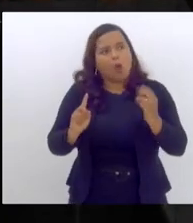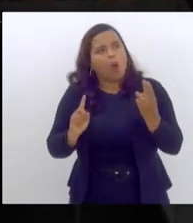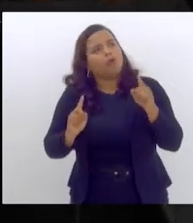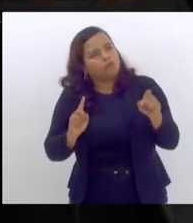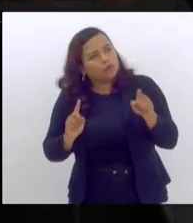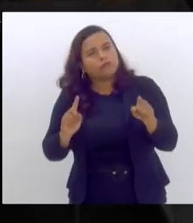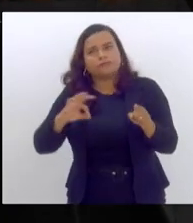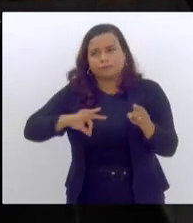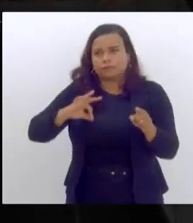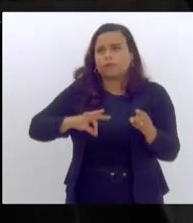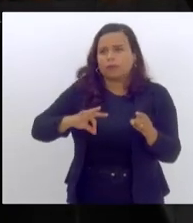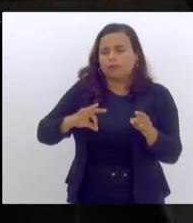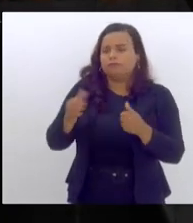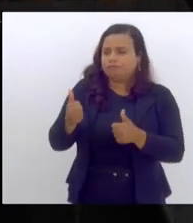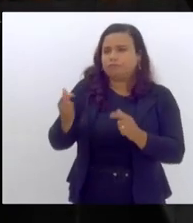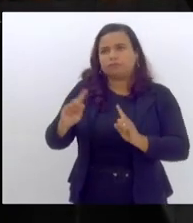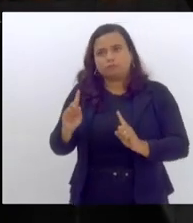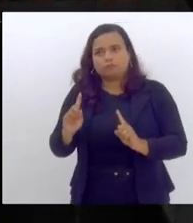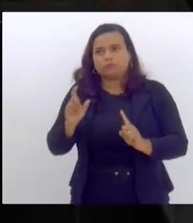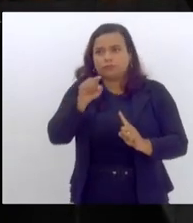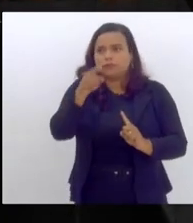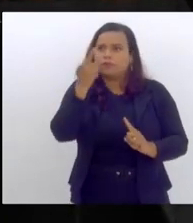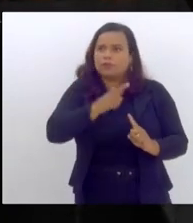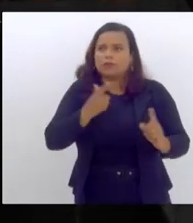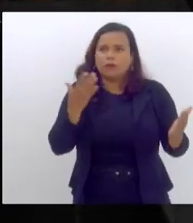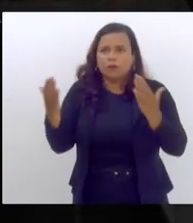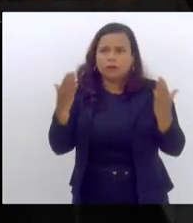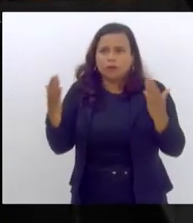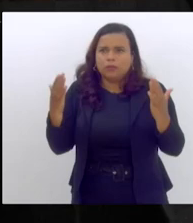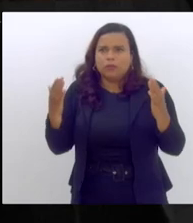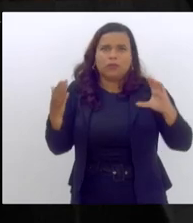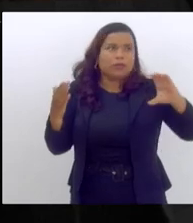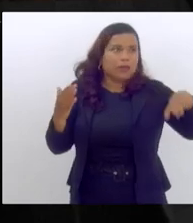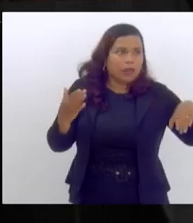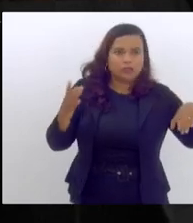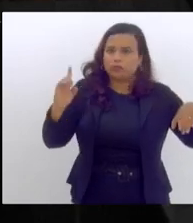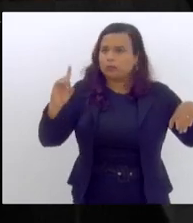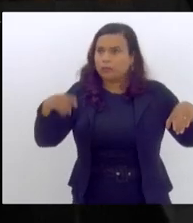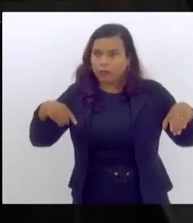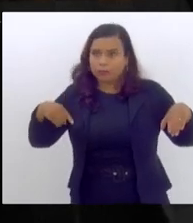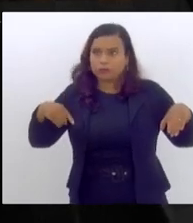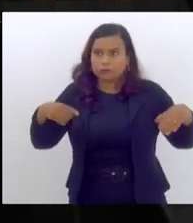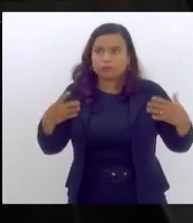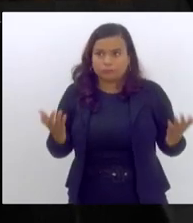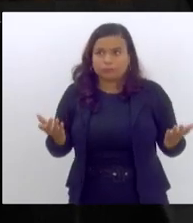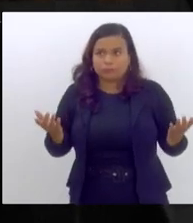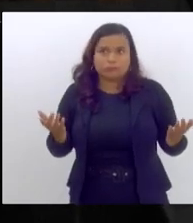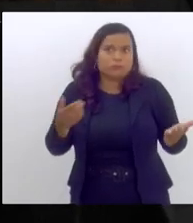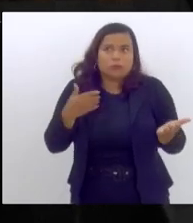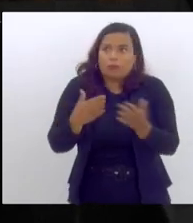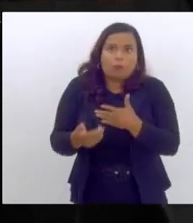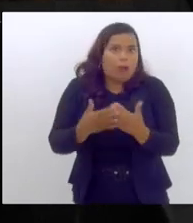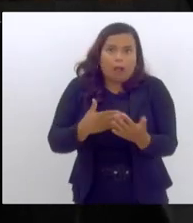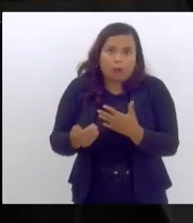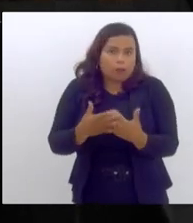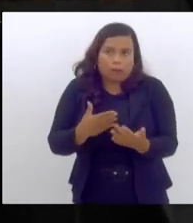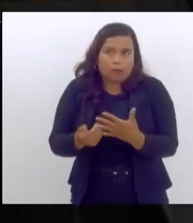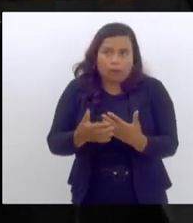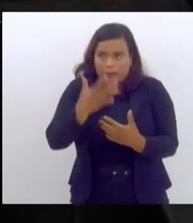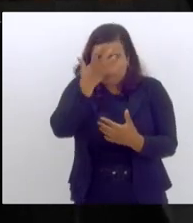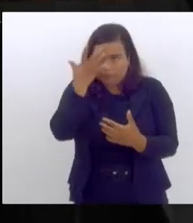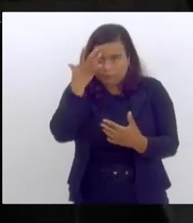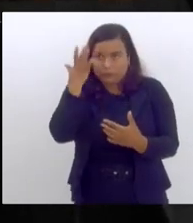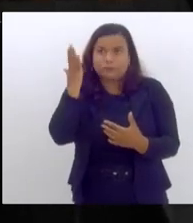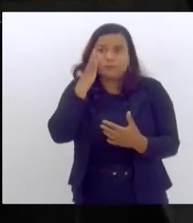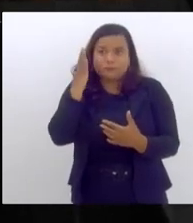você coteja, compara débito e crédito. Qualquer auditoria, este é o